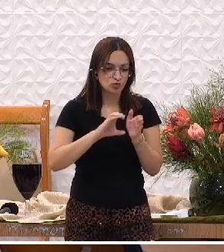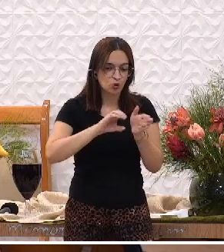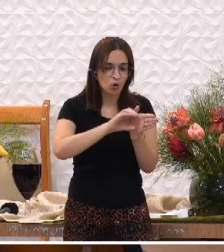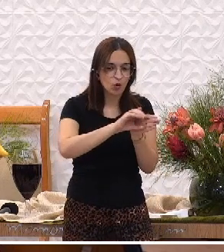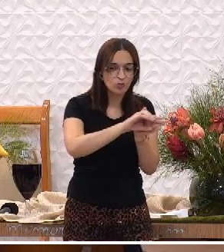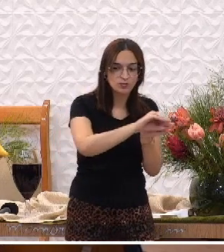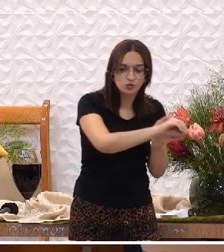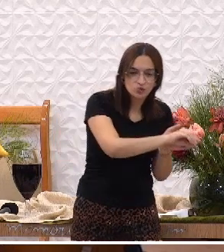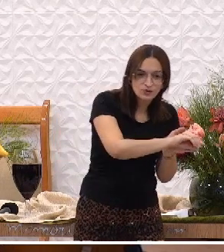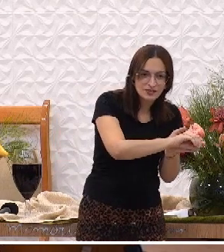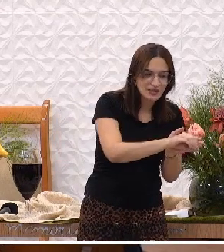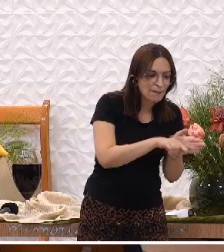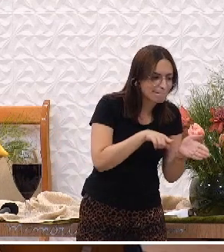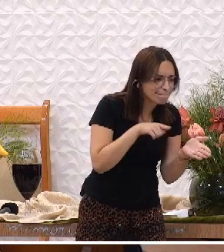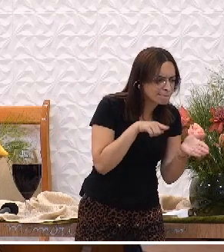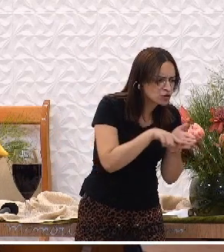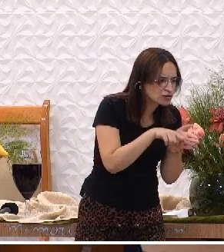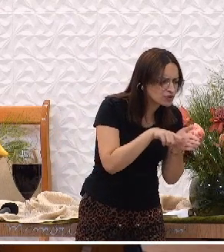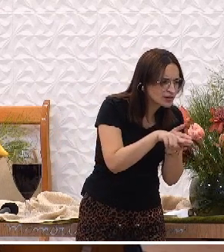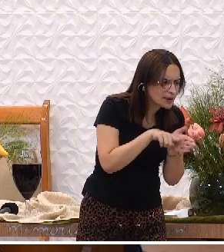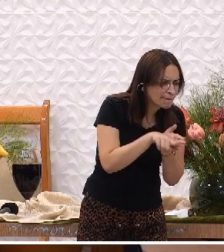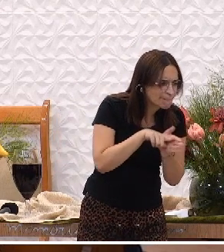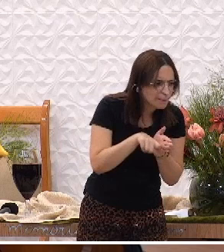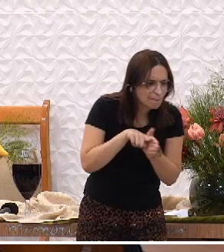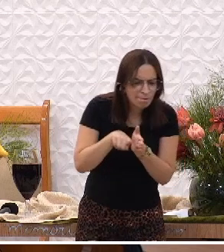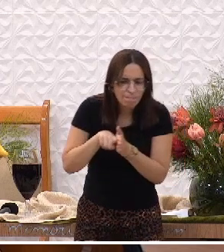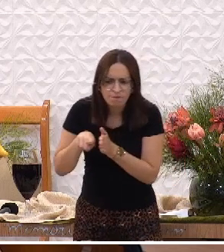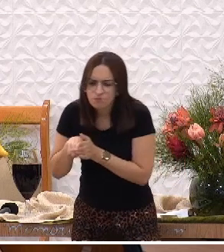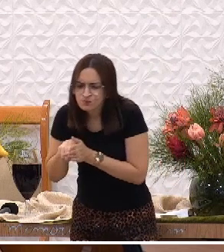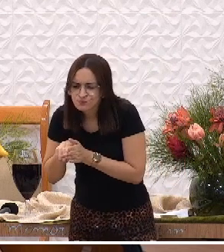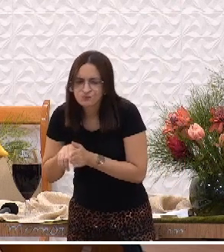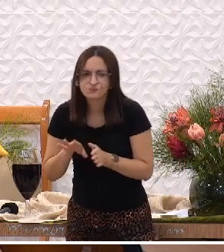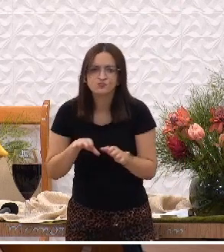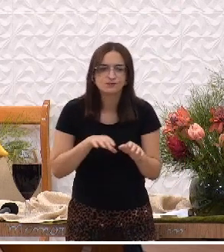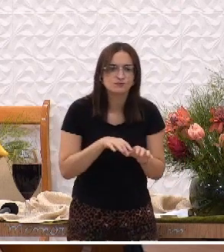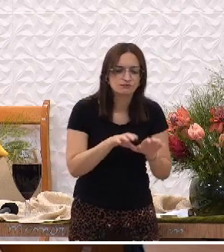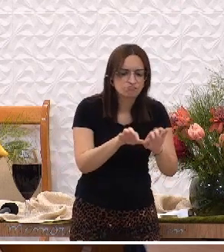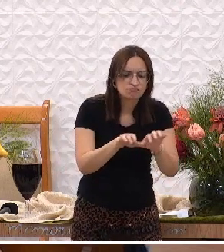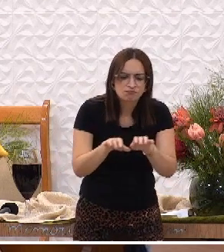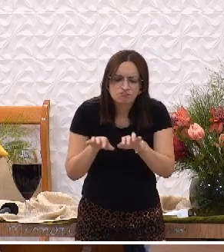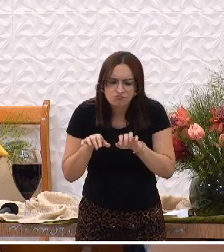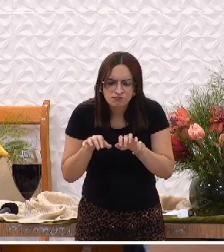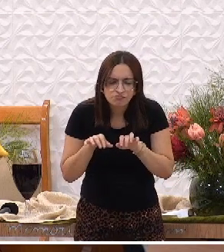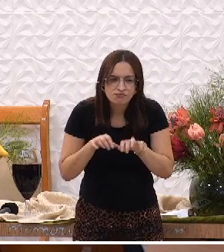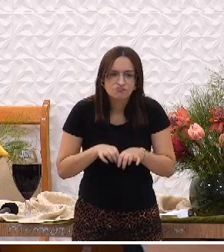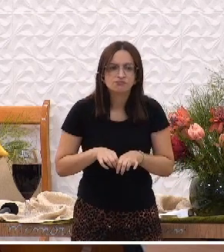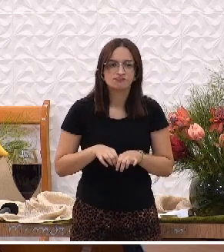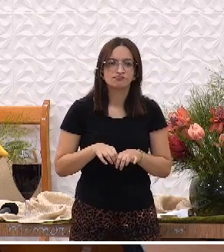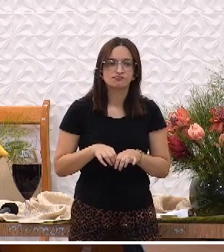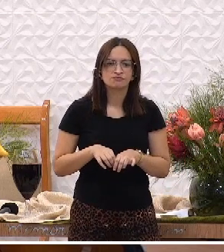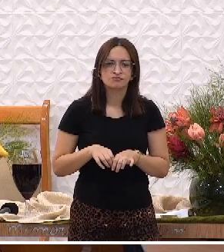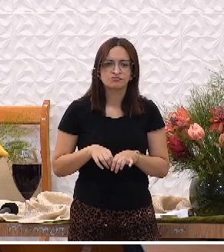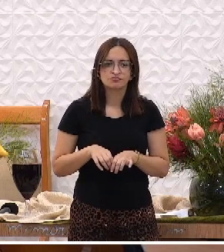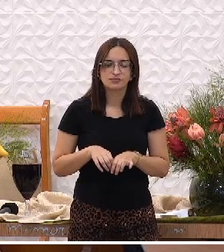Eu morava em Recife, aí eu frequentei a igreja lá. E eu digo, é a mesma igreja, só muda a